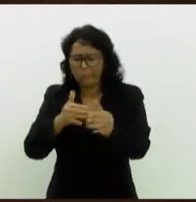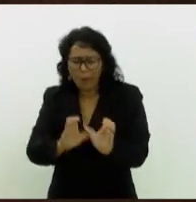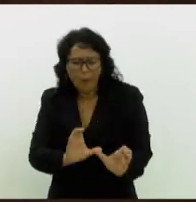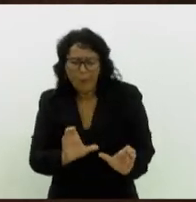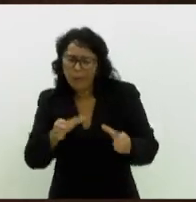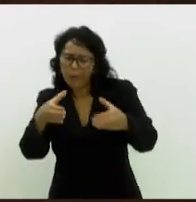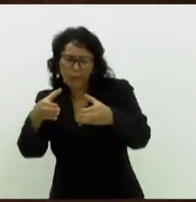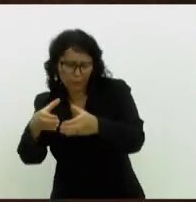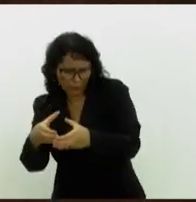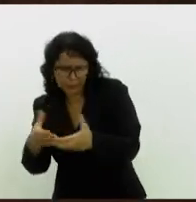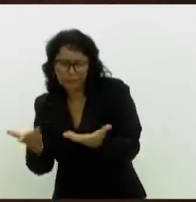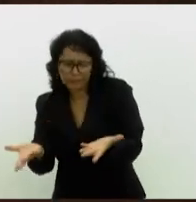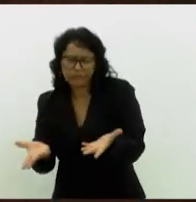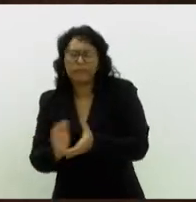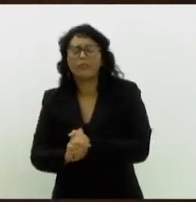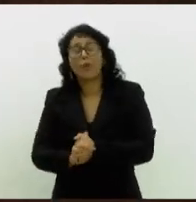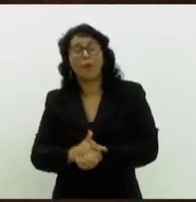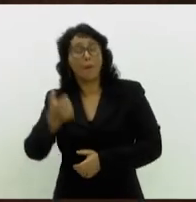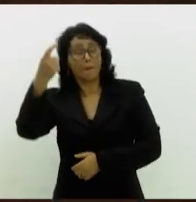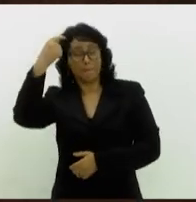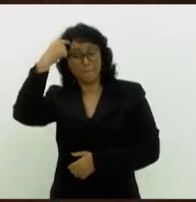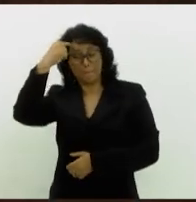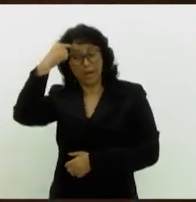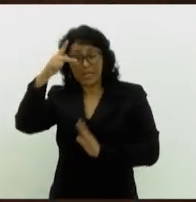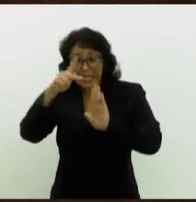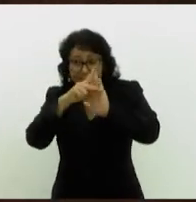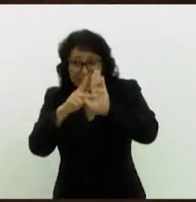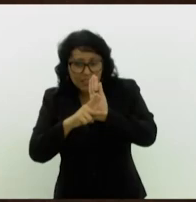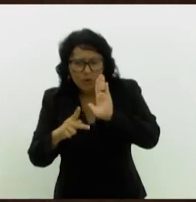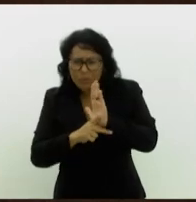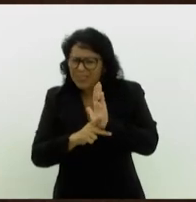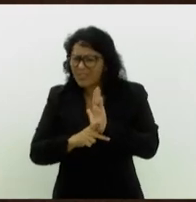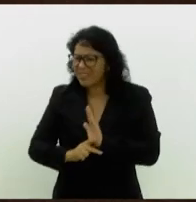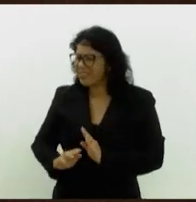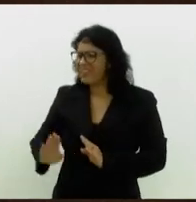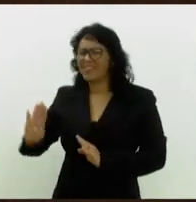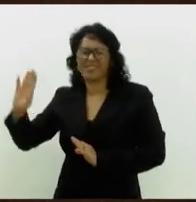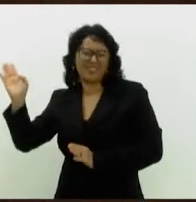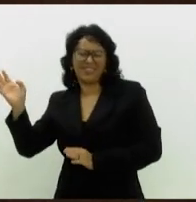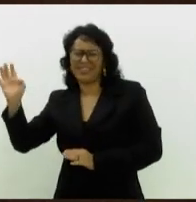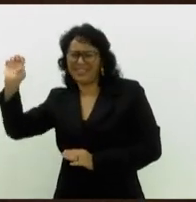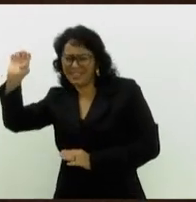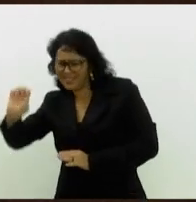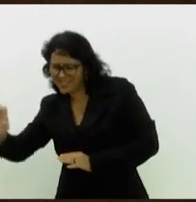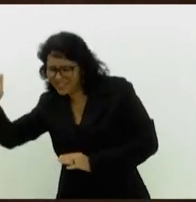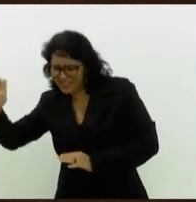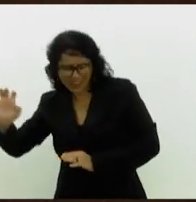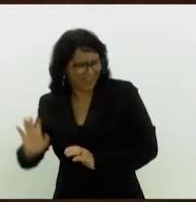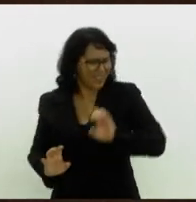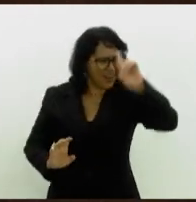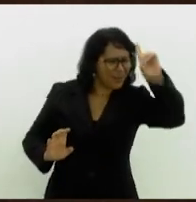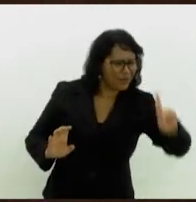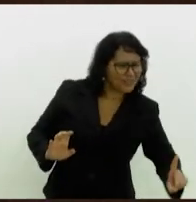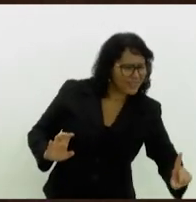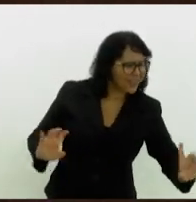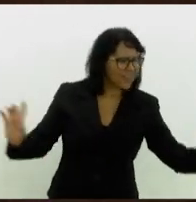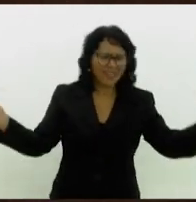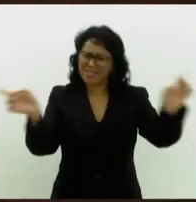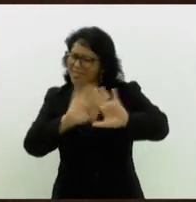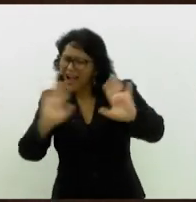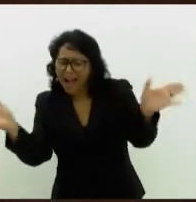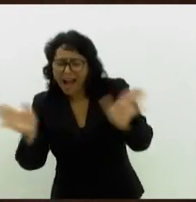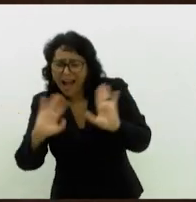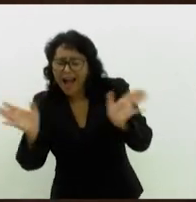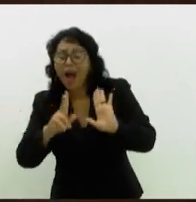então isso eu acho que é uma formação Isso não é um projeto de esquerda ou da direita porque H fake News de esquerda também eu quero